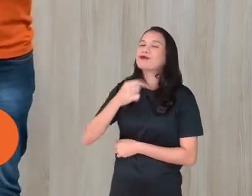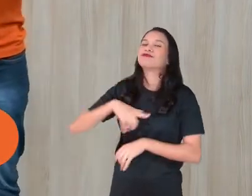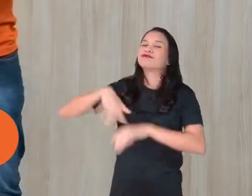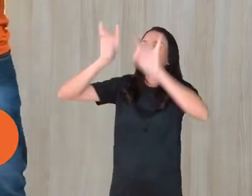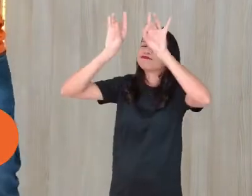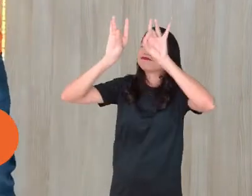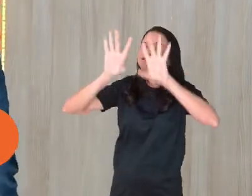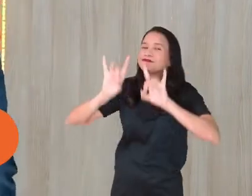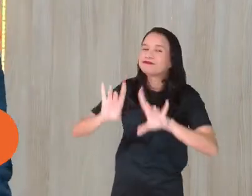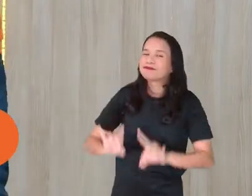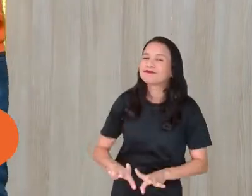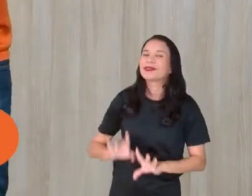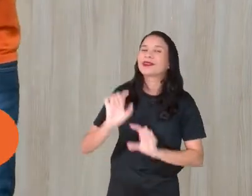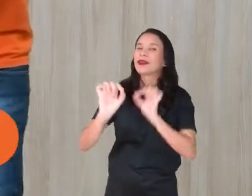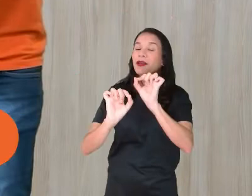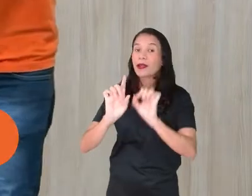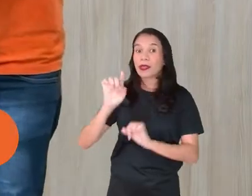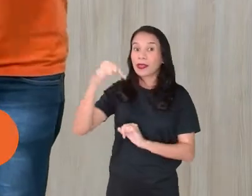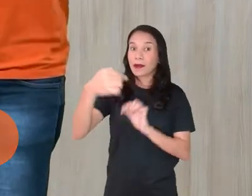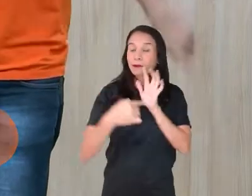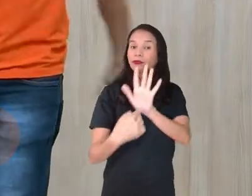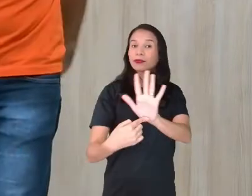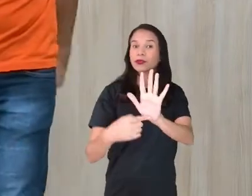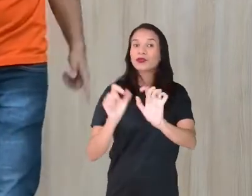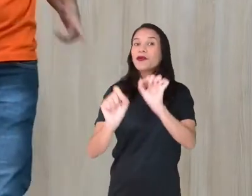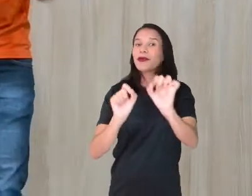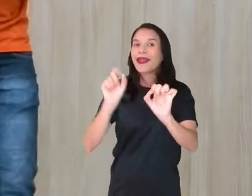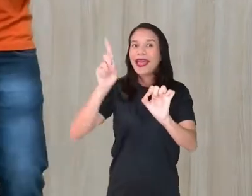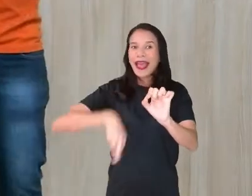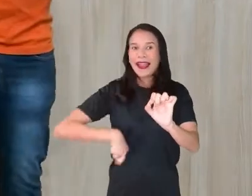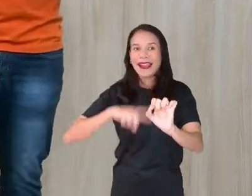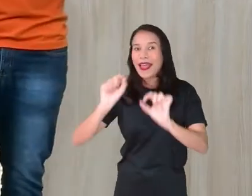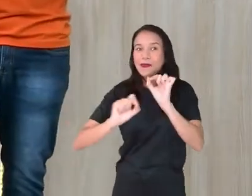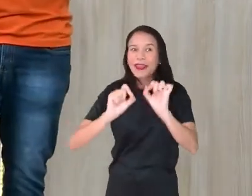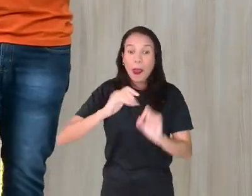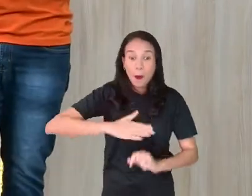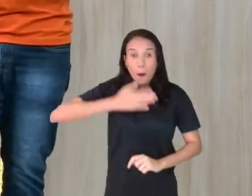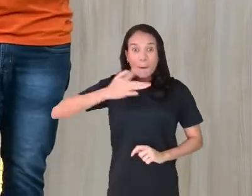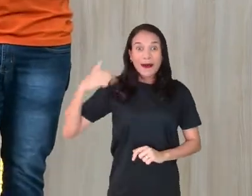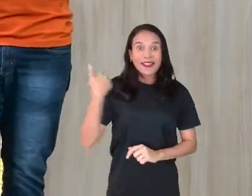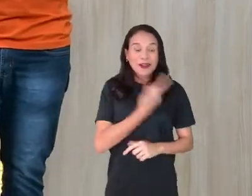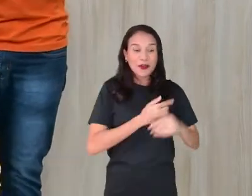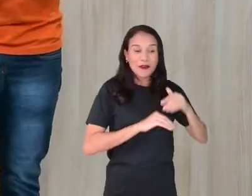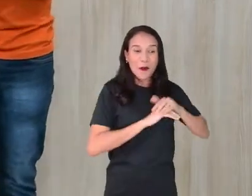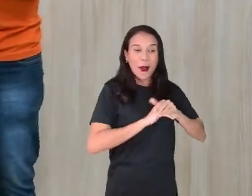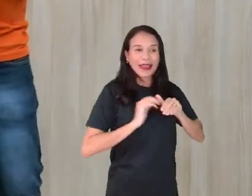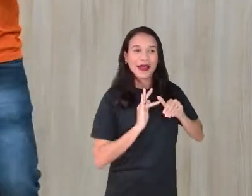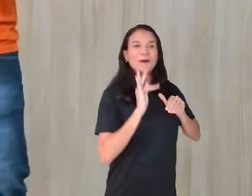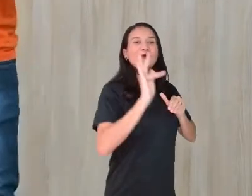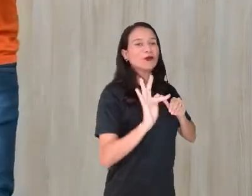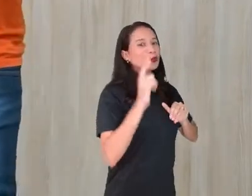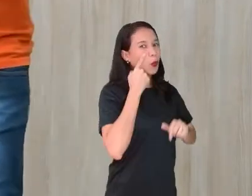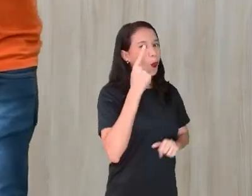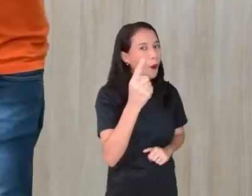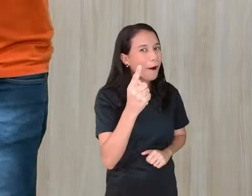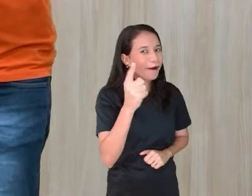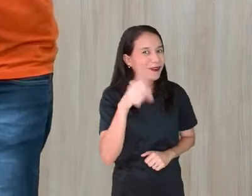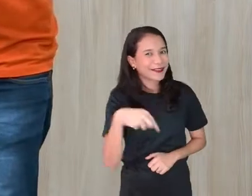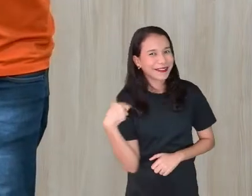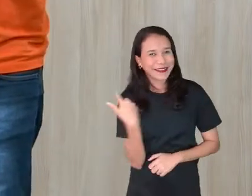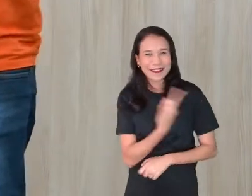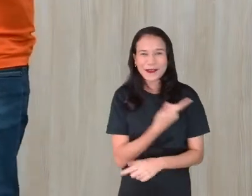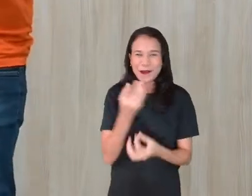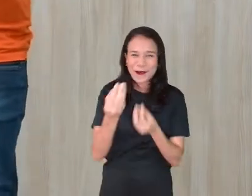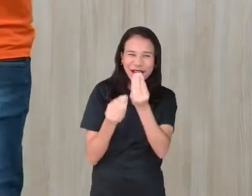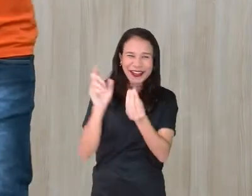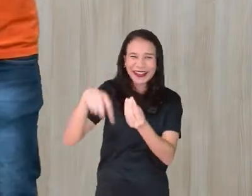Um convidado que daqui a pouco vai ser apresentado. Ele é tão surpresa que eu vou até guardar isso para o futuro. Veja só como é que é,